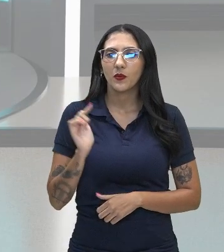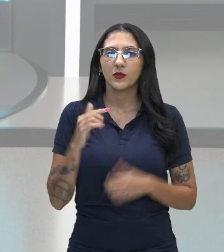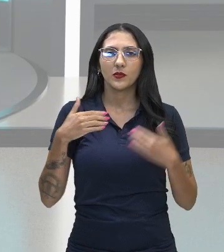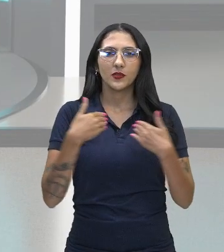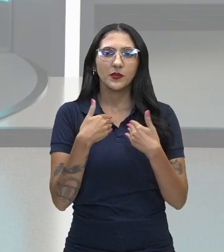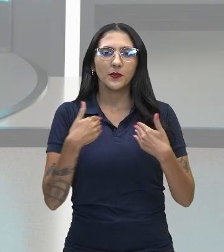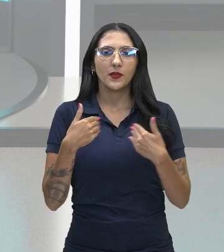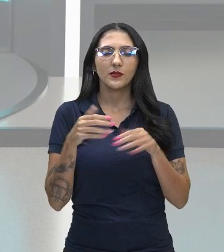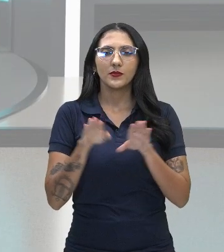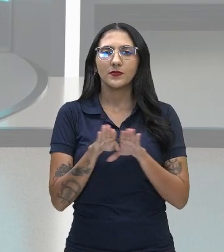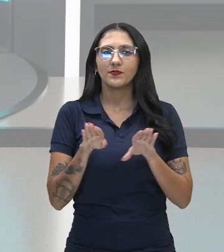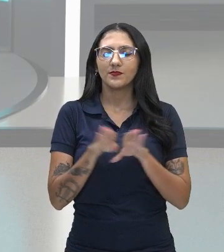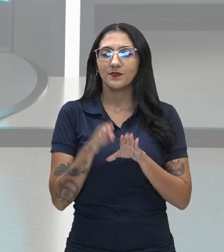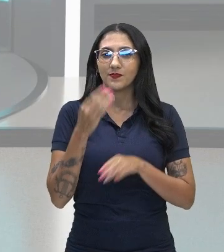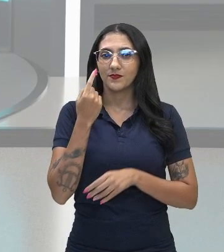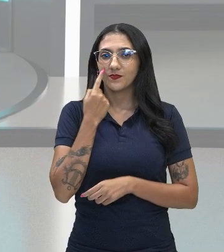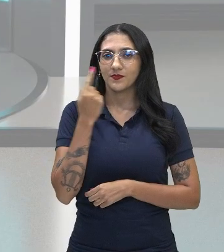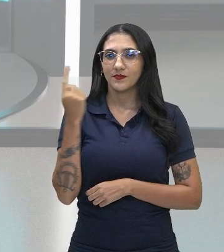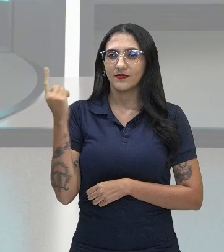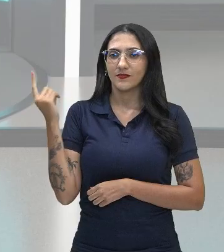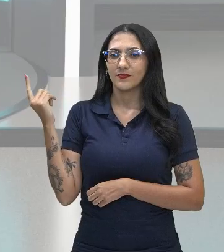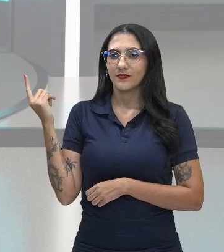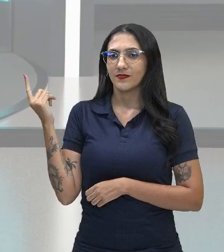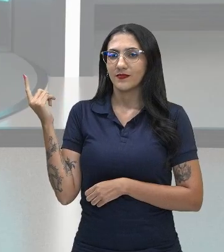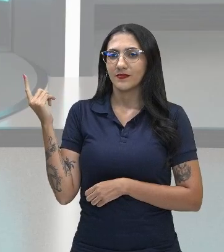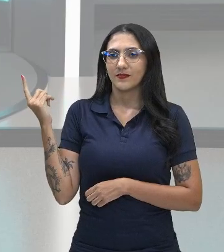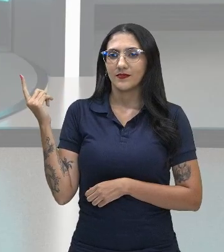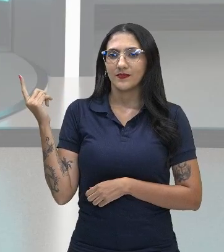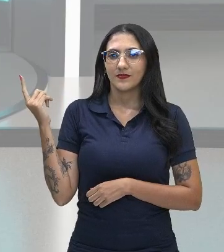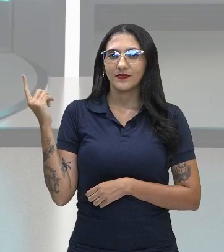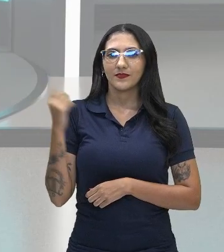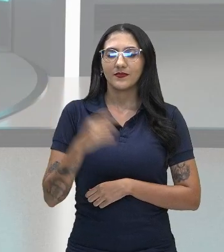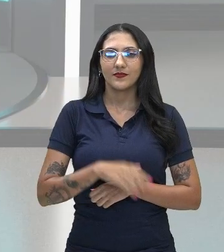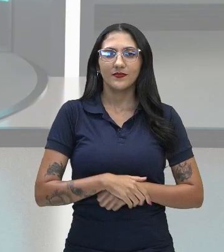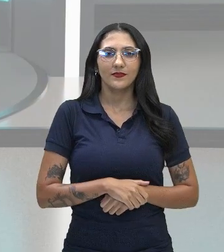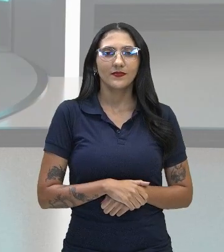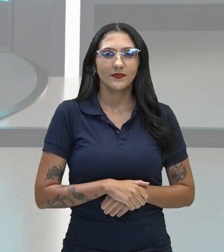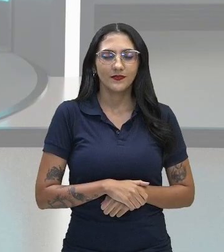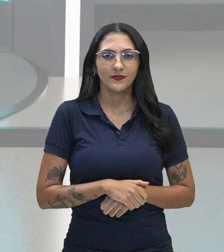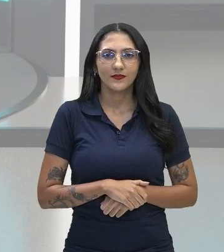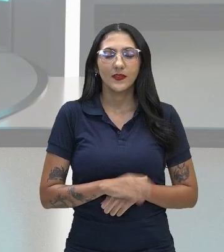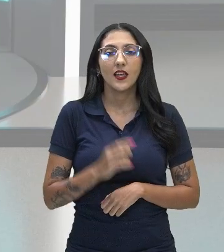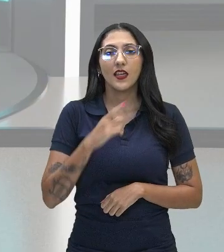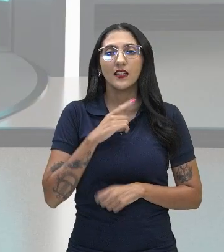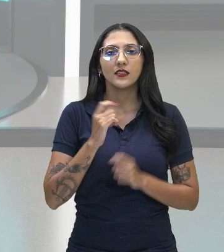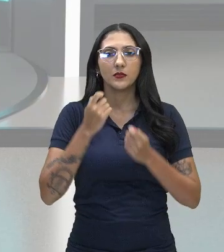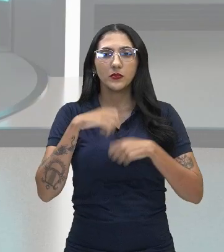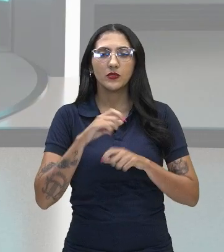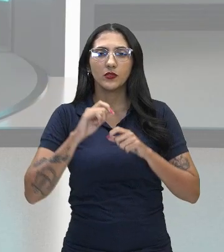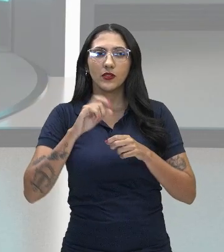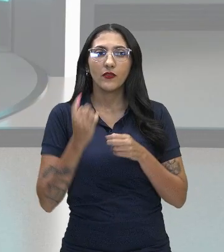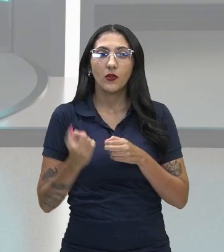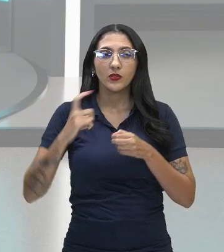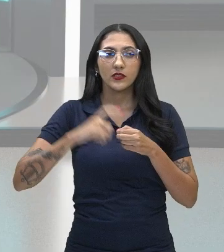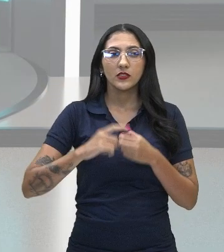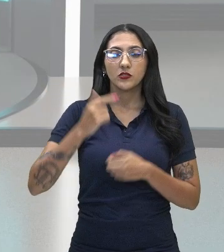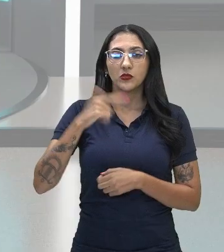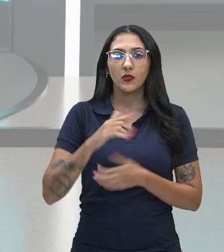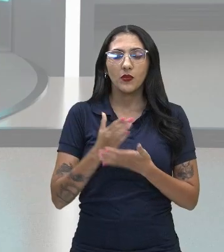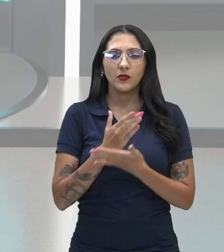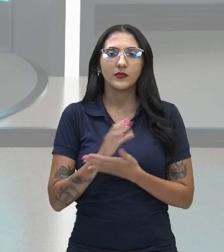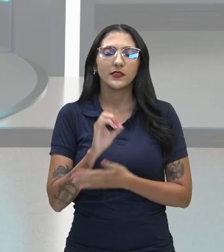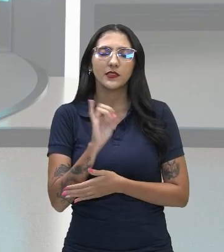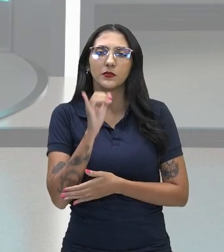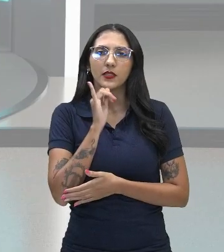superpoderes. Aqui temos um outro que consegue regenerar as partes do corpo, ou seja, se ele perde ali